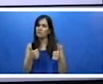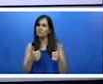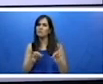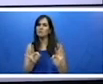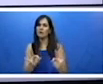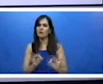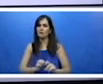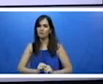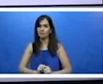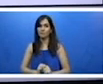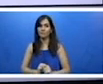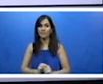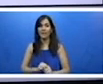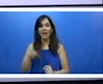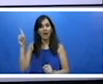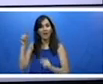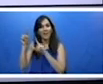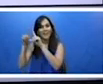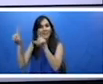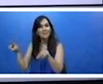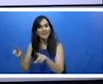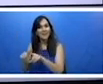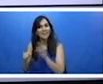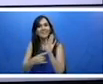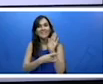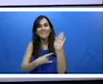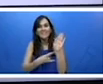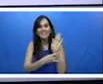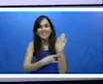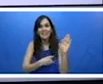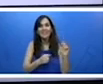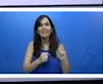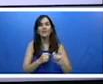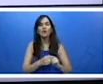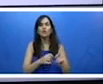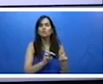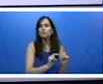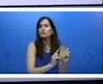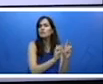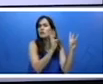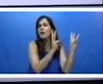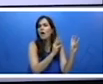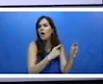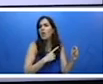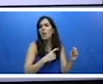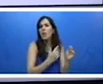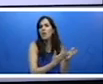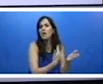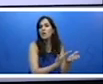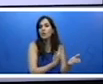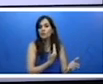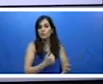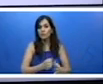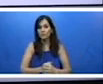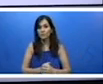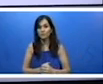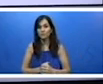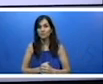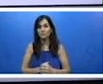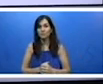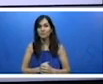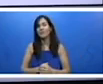algumas imagens de resenhas, um best-seller, aqui uma resenha crítica, Que Horas Ela Volta. Na